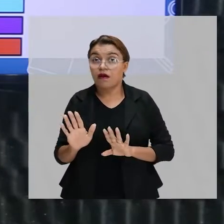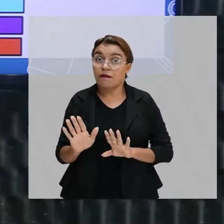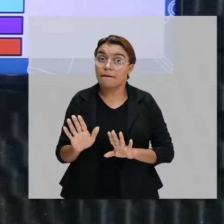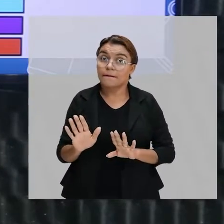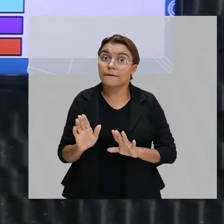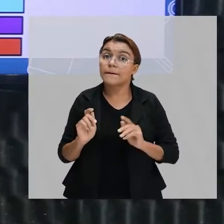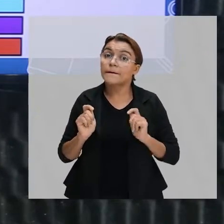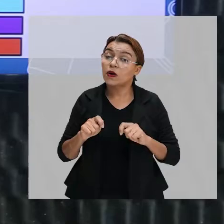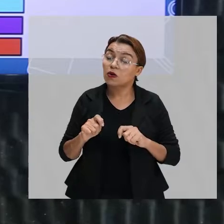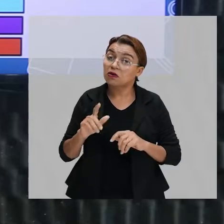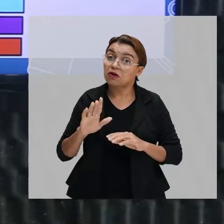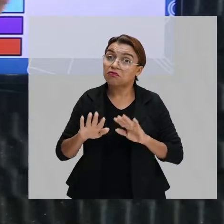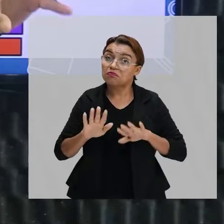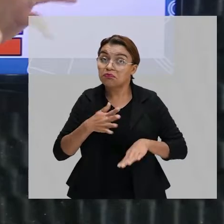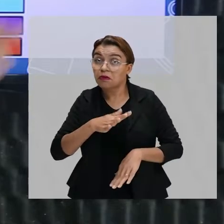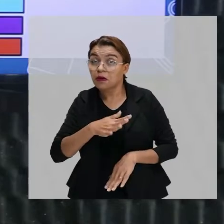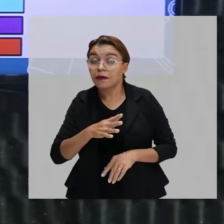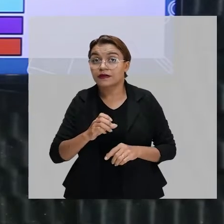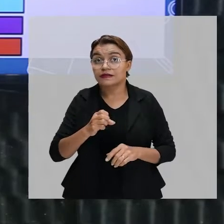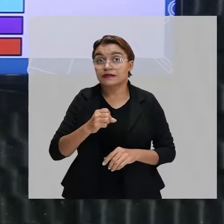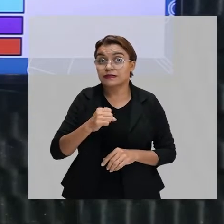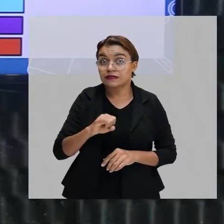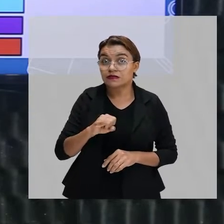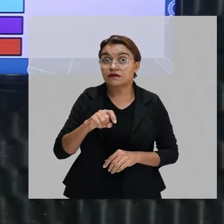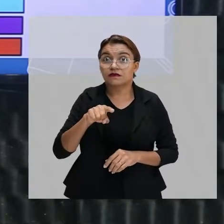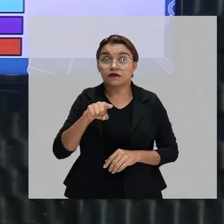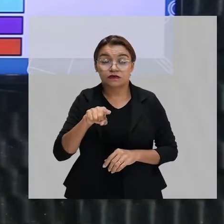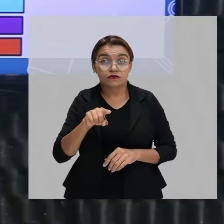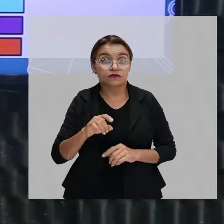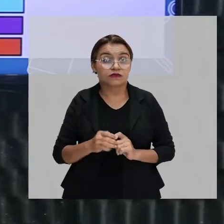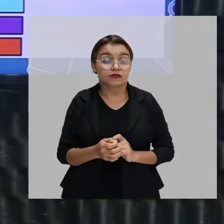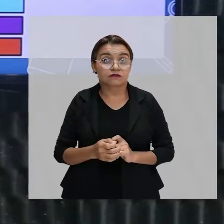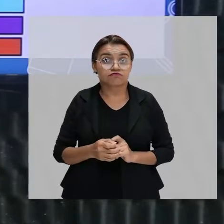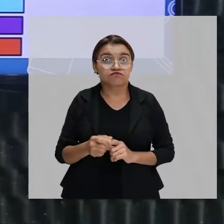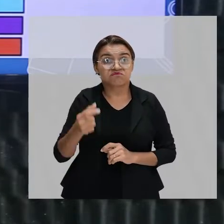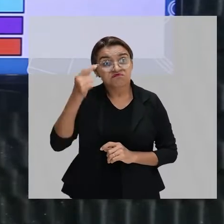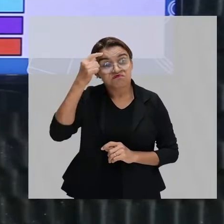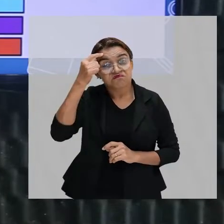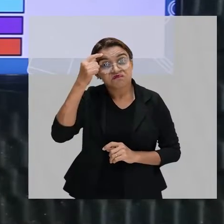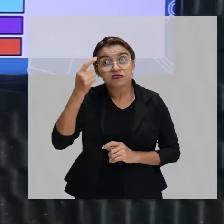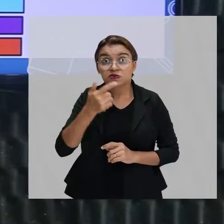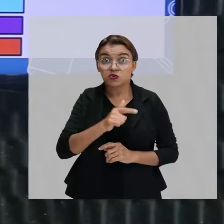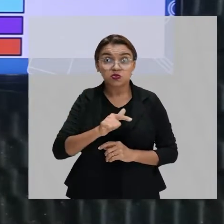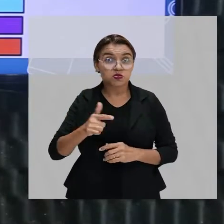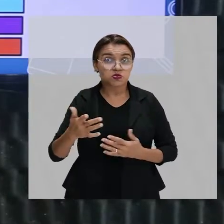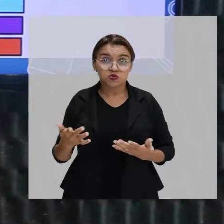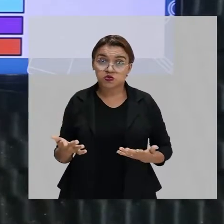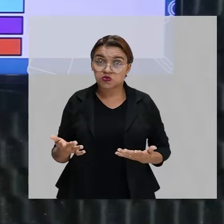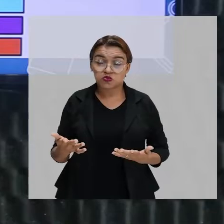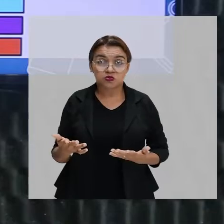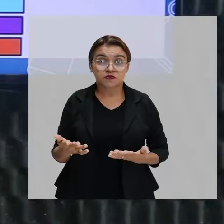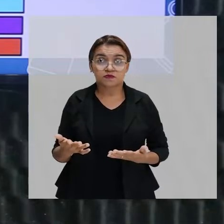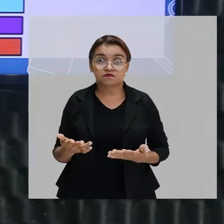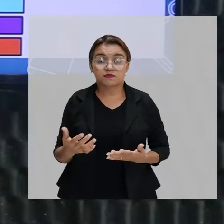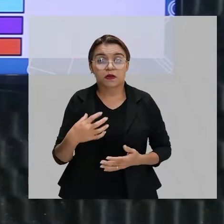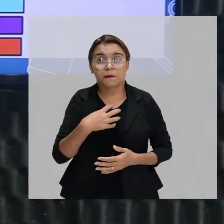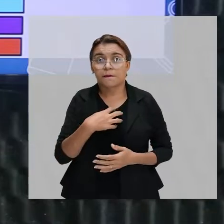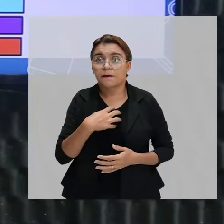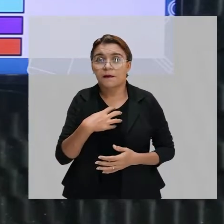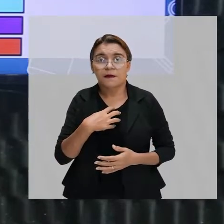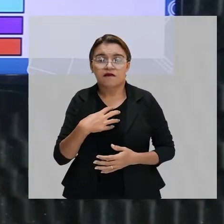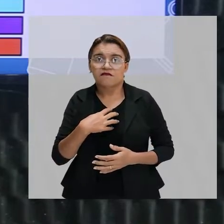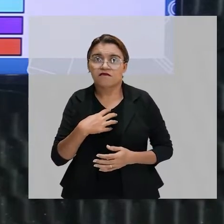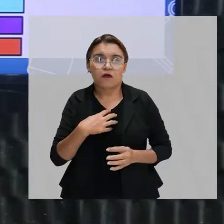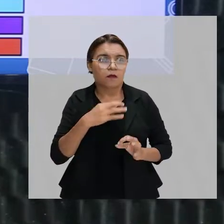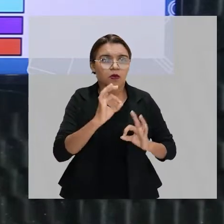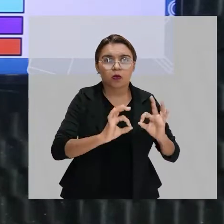ganho de rendimento mas isso vai acontecer De forma inconsciente é de uma forma aqui não foi